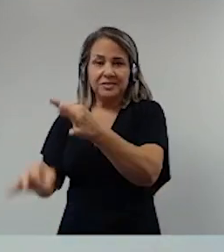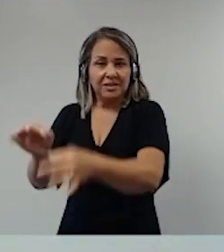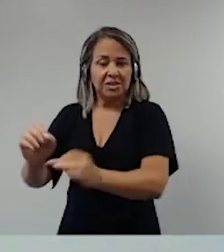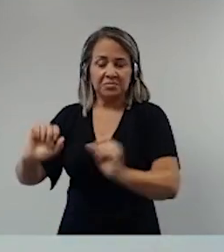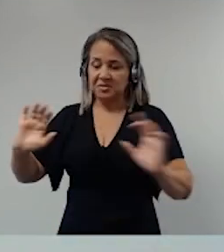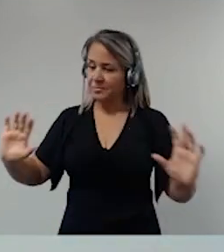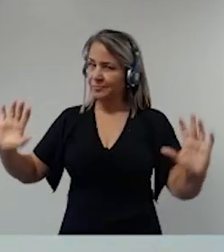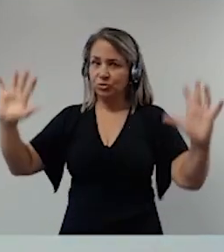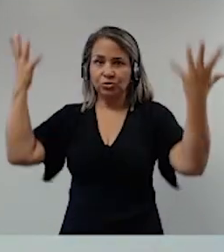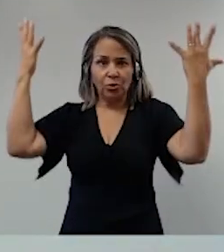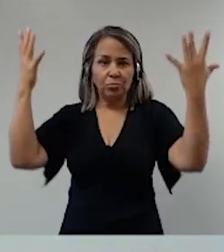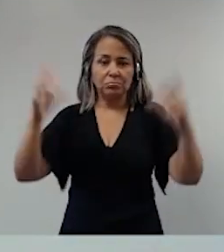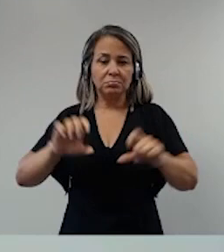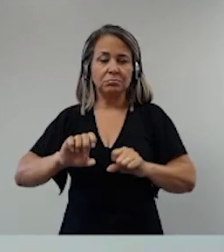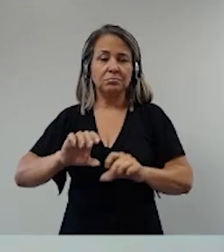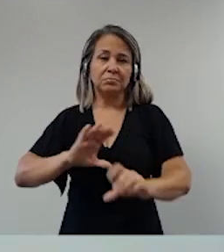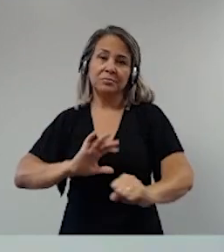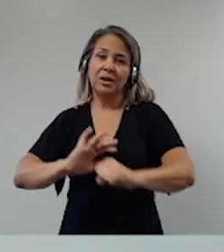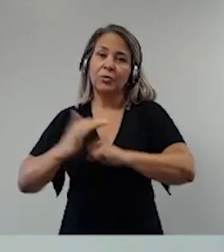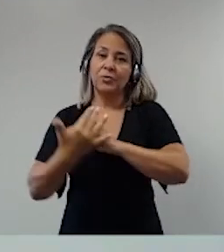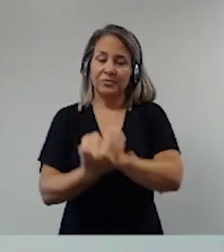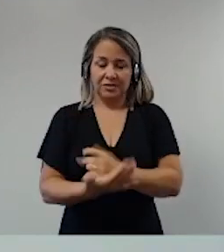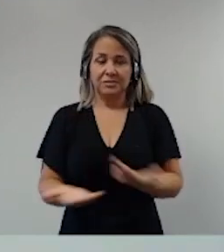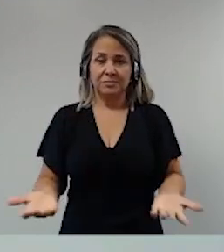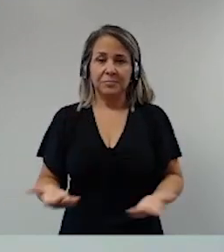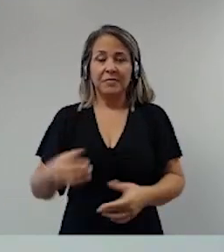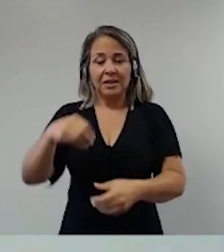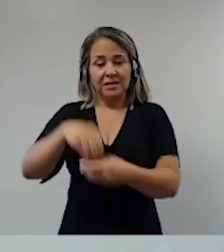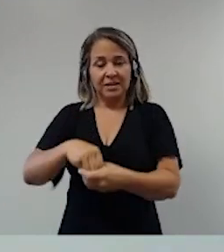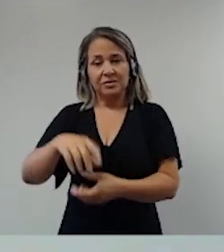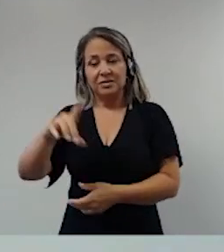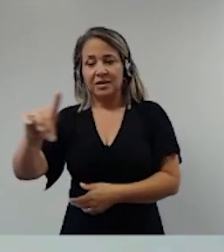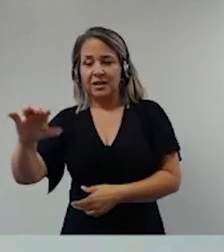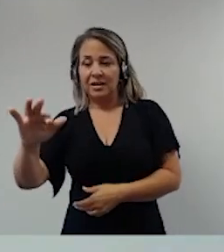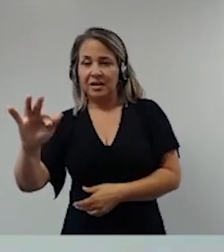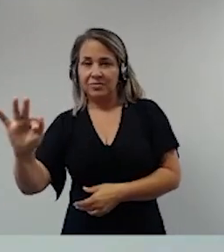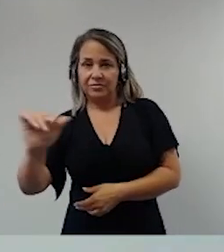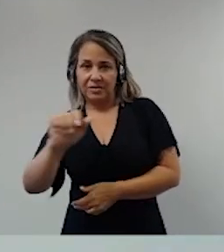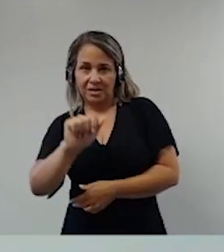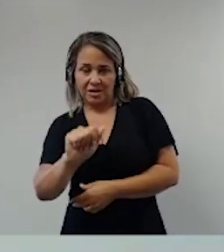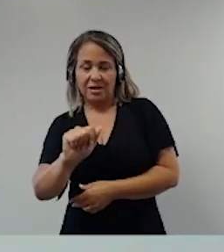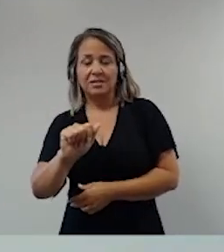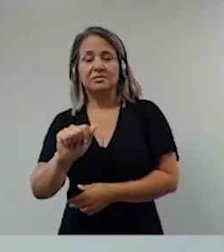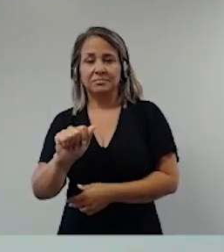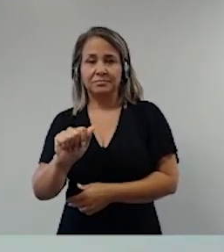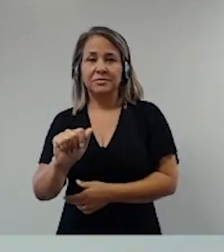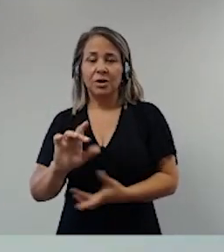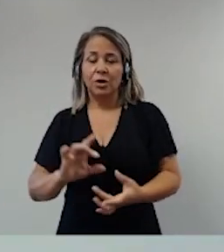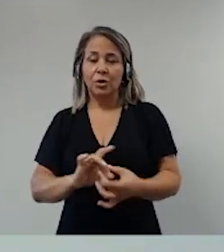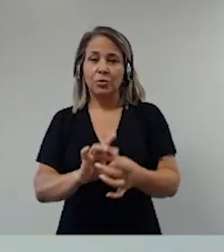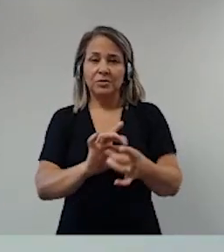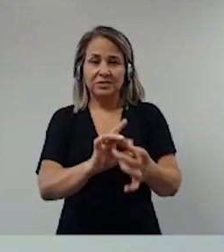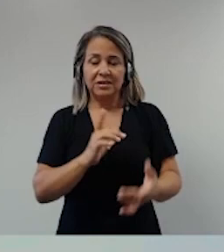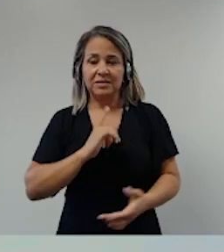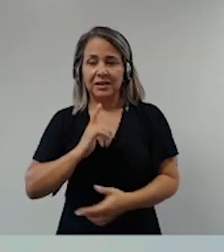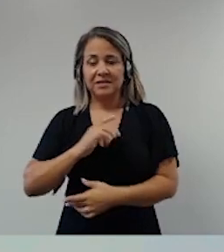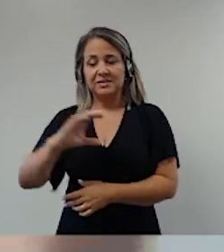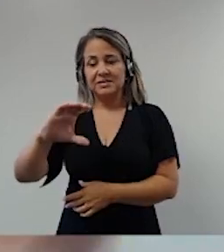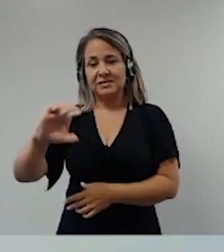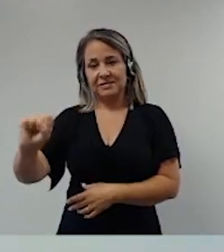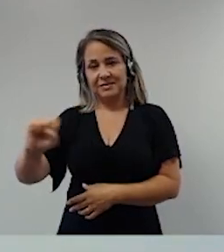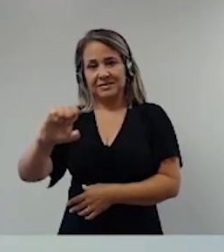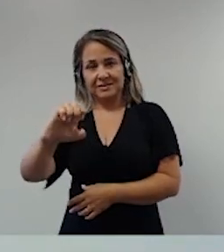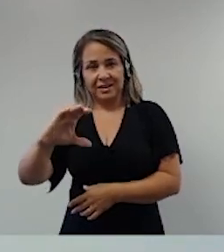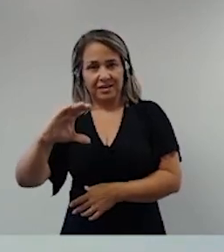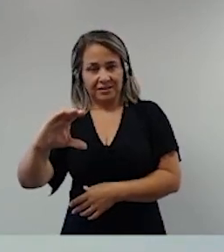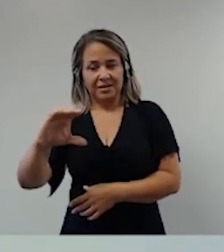na Covid, né? Dentro desse DFA Conceito, João, nós criamos ainda uma central de informação chamando SEC-DFA, você